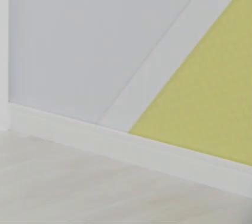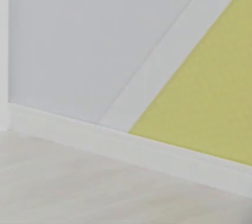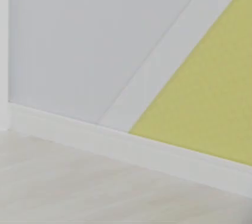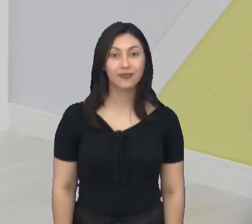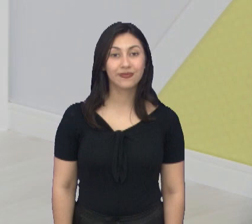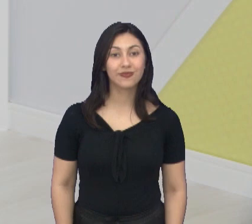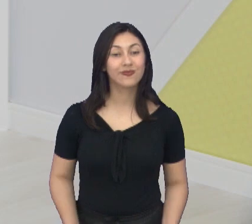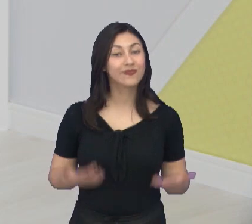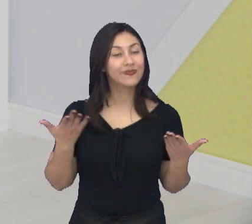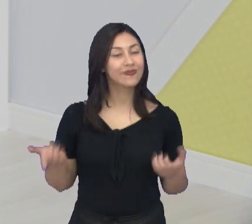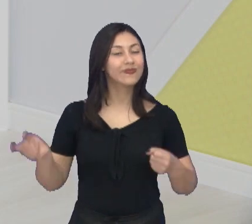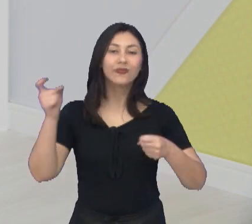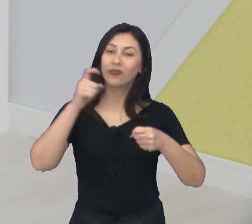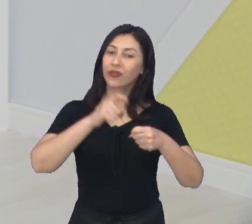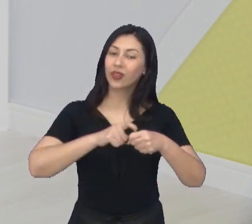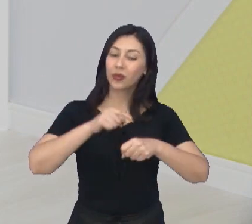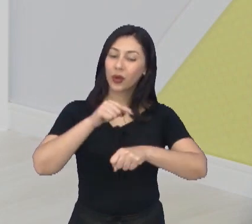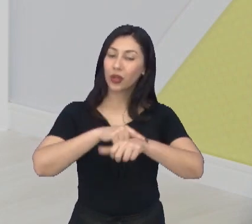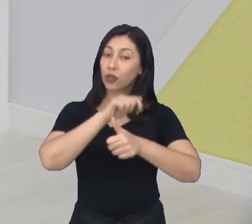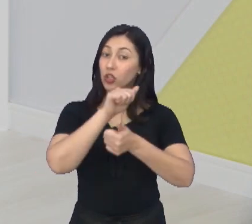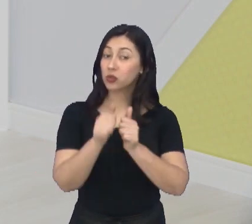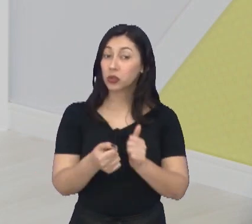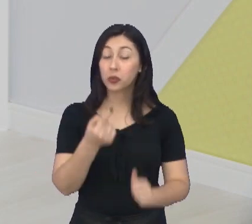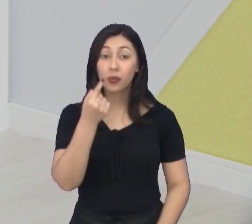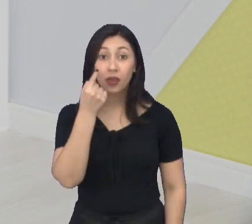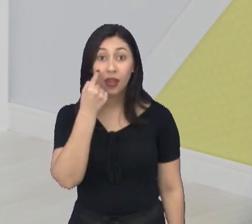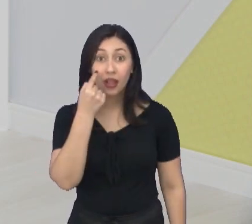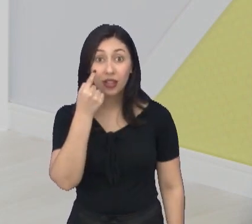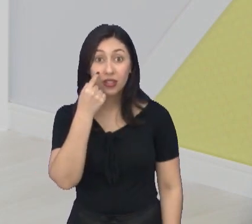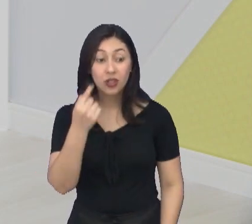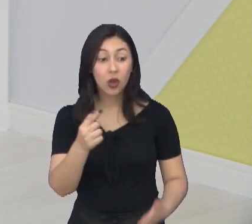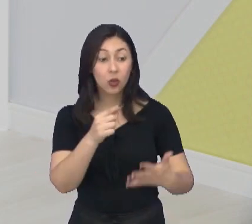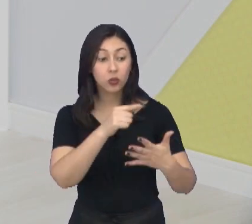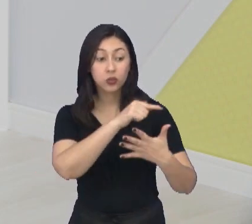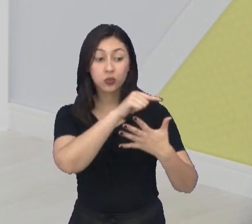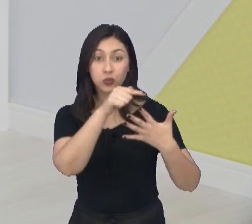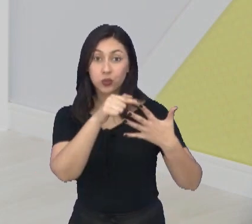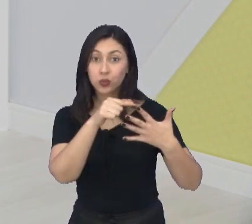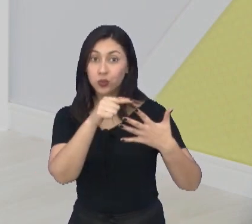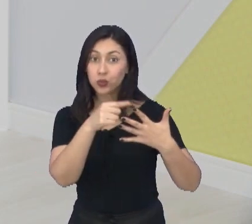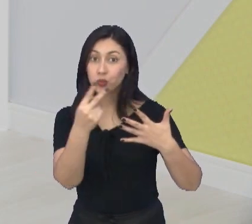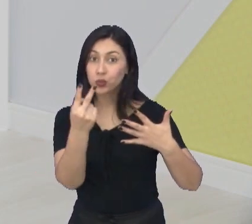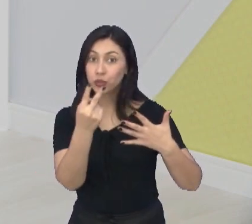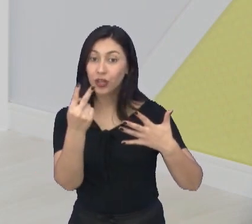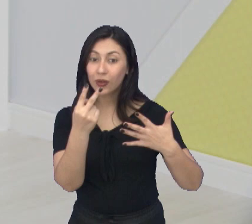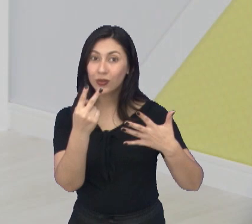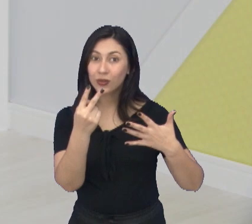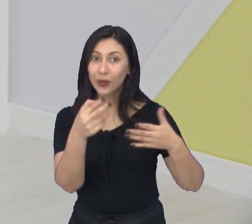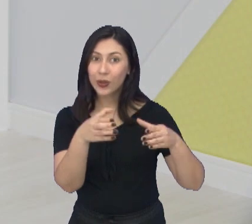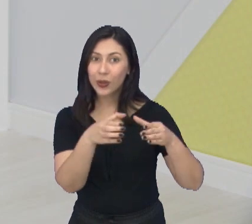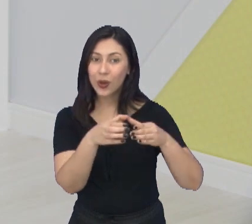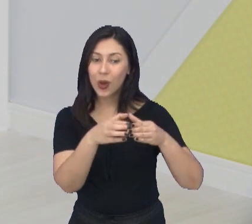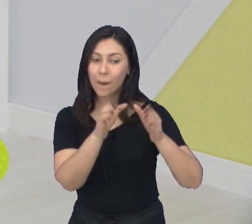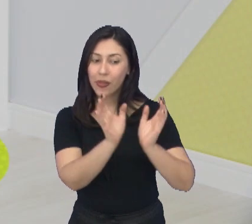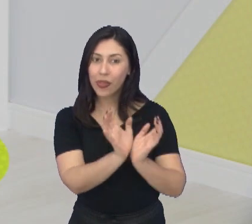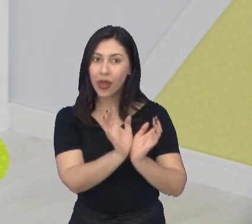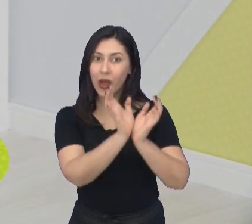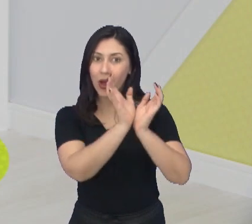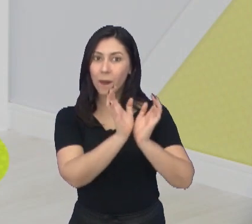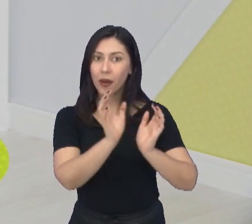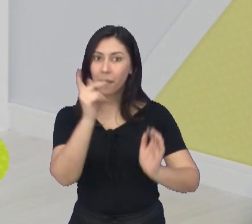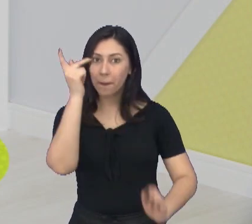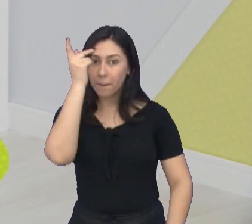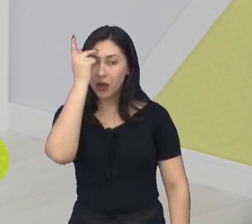Muito bem, estamos de volta com a Hora do Esporte. Olha só, o vice-líder do Grupo 3 da Copa Paulista, o São José, se prepara para encarar o